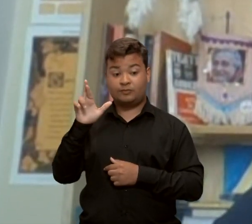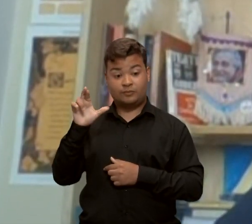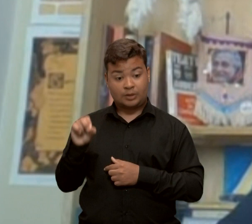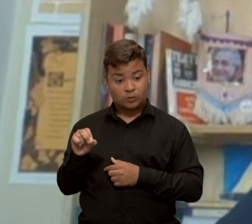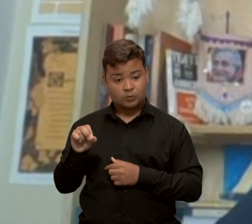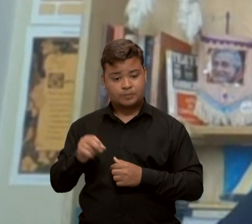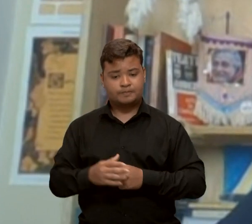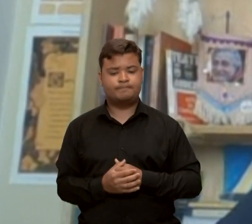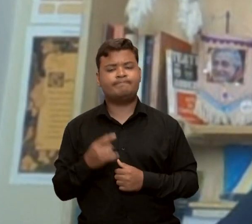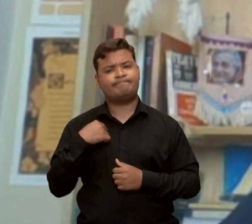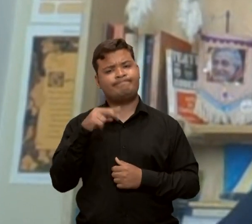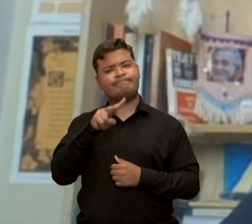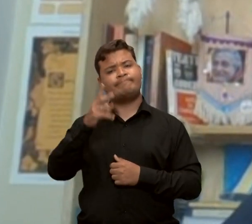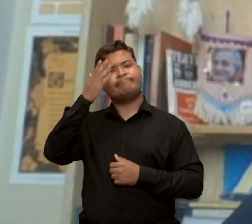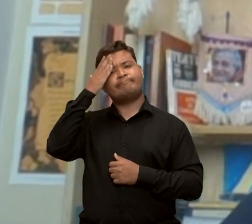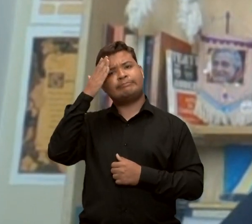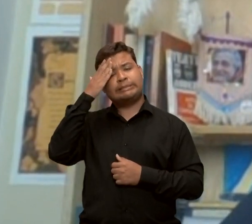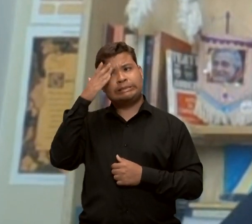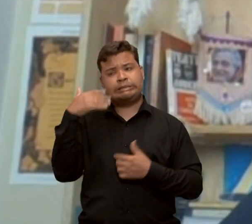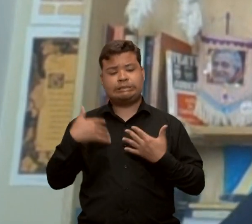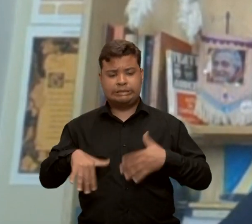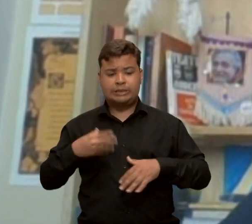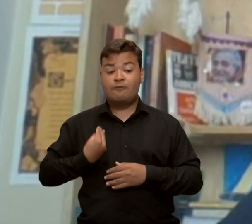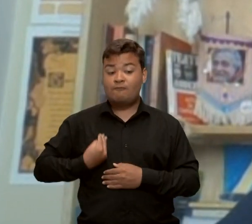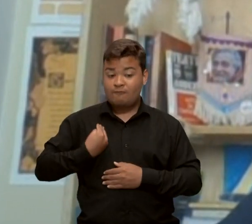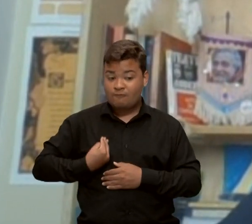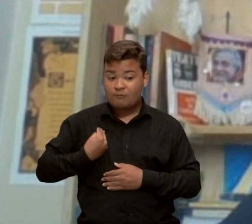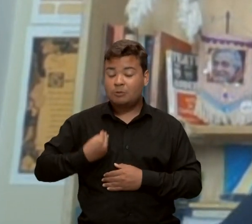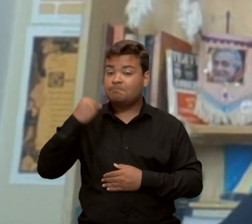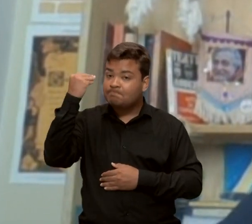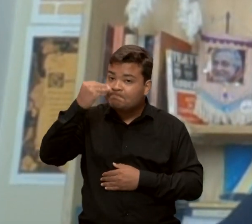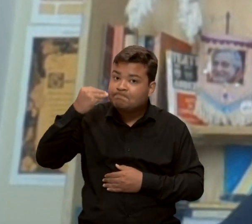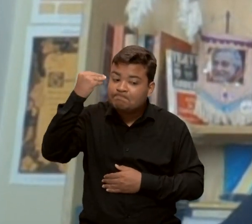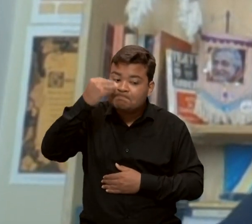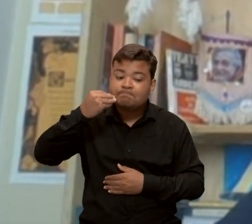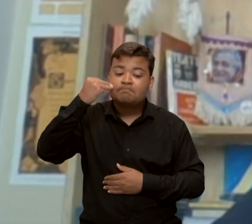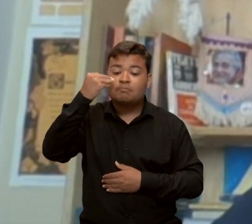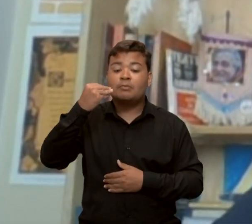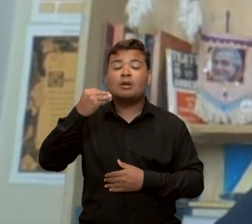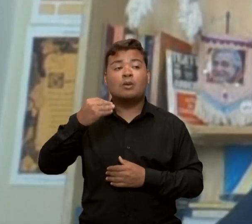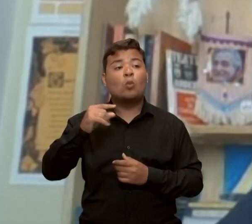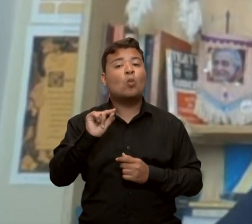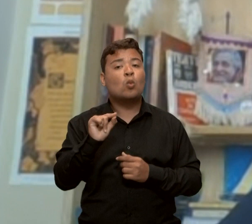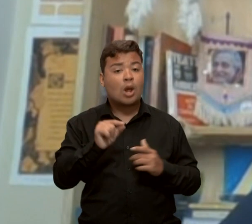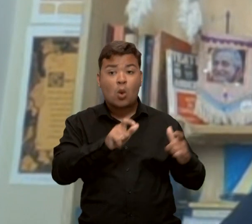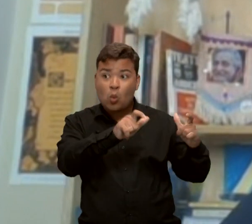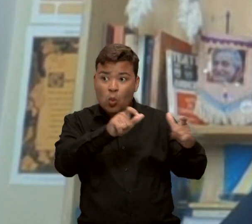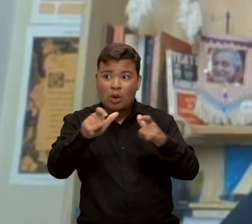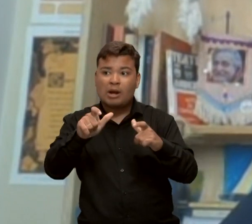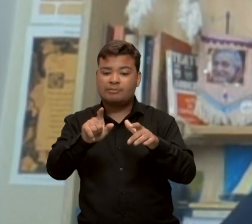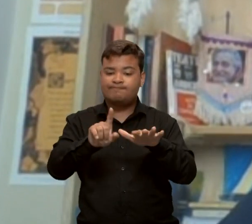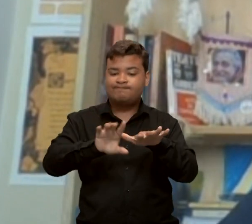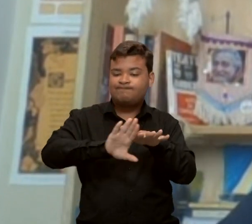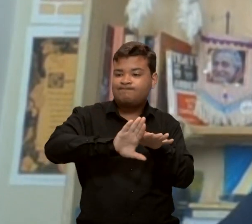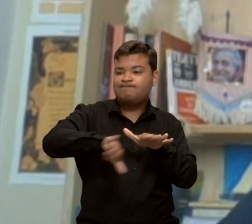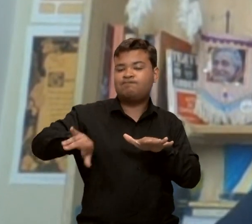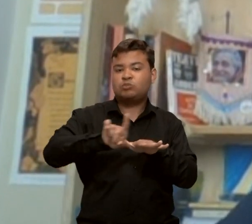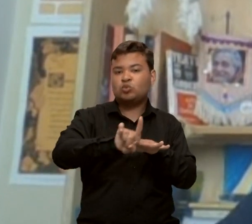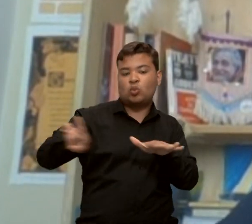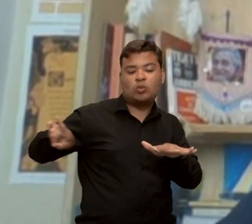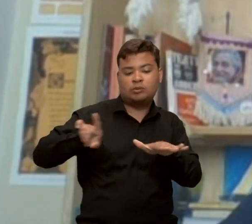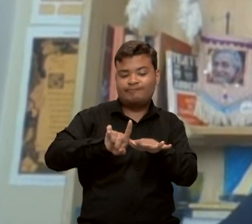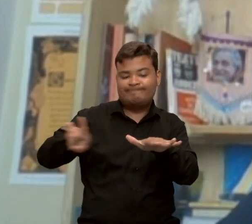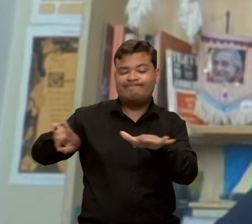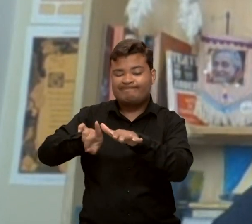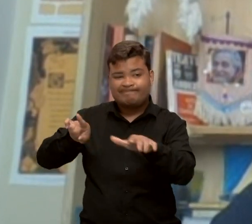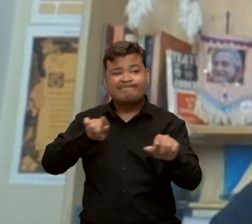na vivência, né, íntima, que os espaços geralmente excluem. Então, nós seguimos nessa luta, e eu acho importante a gente